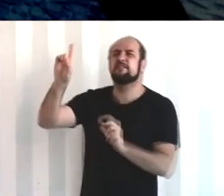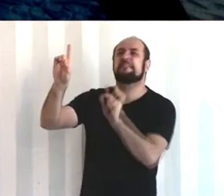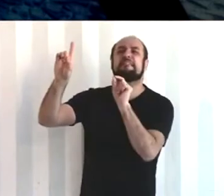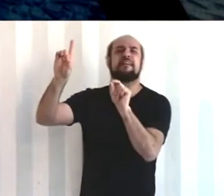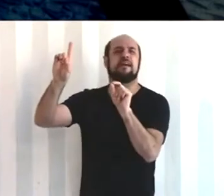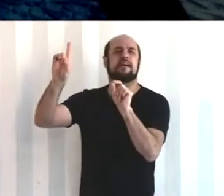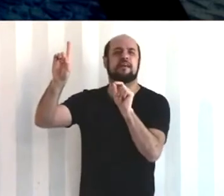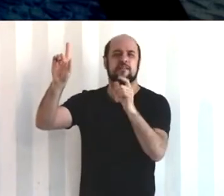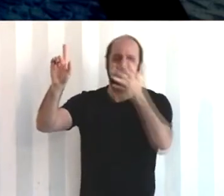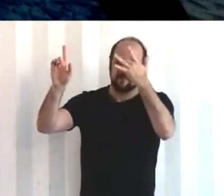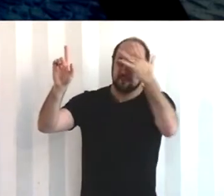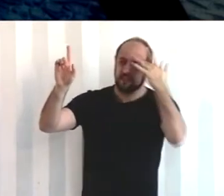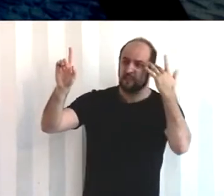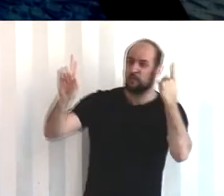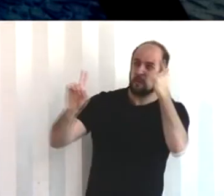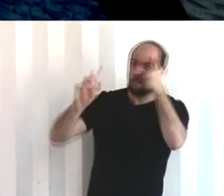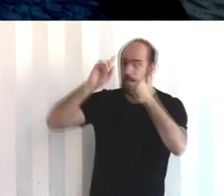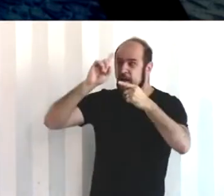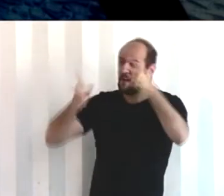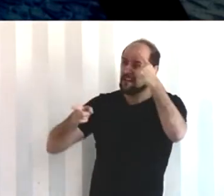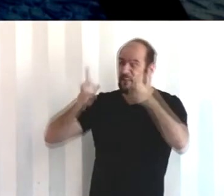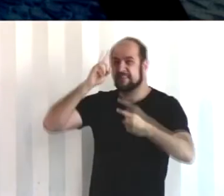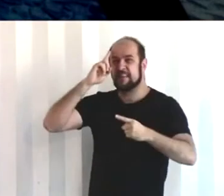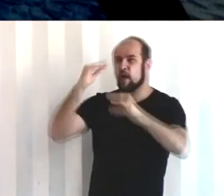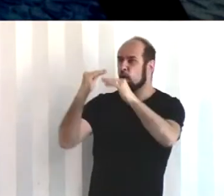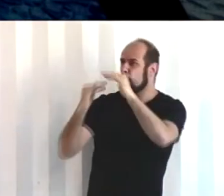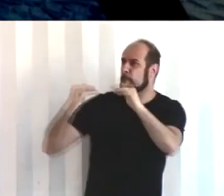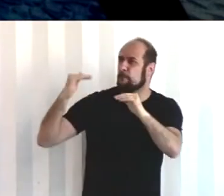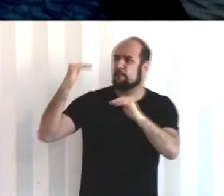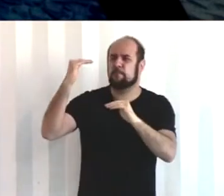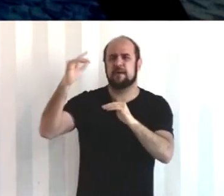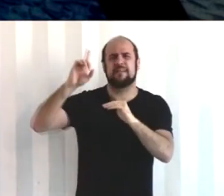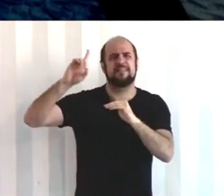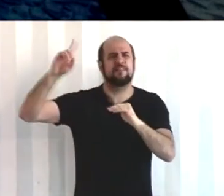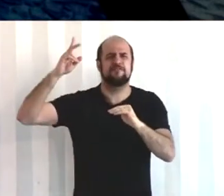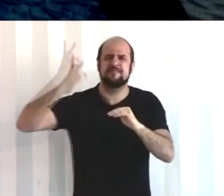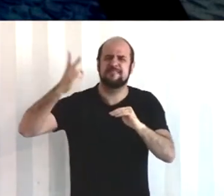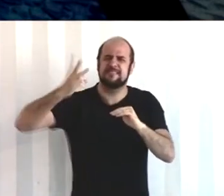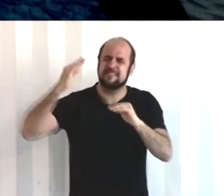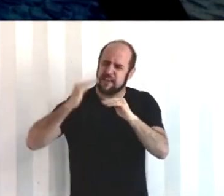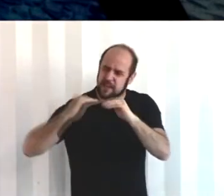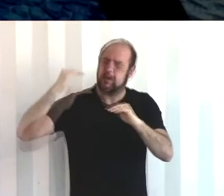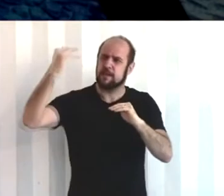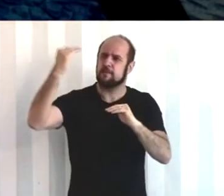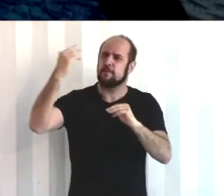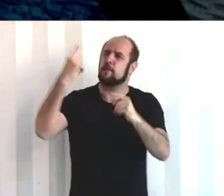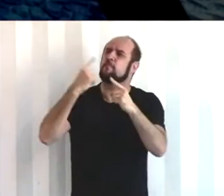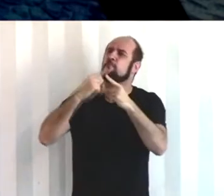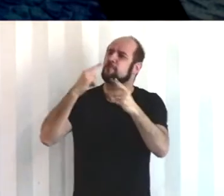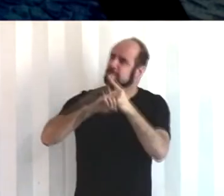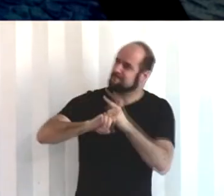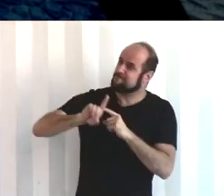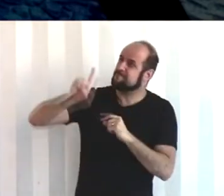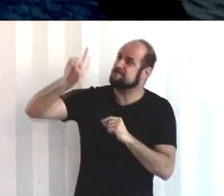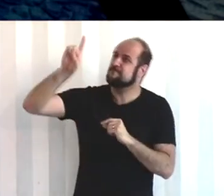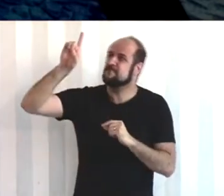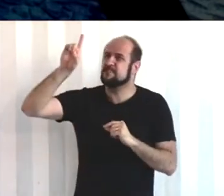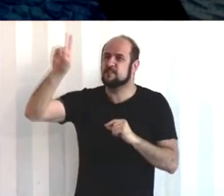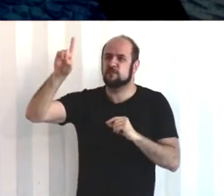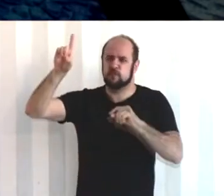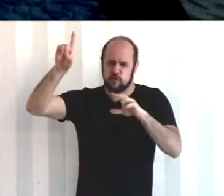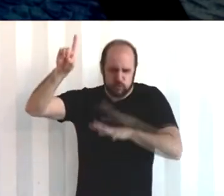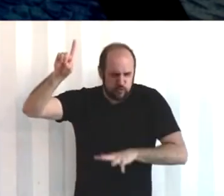que lhe venha a ser restituído? Porque dele, e por meio dele, e para